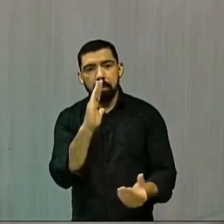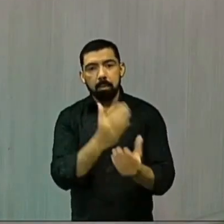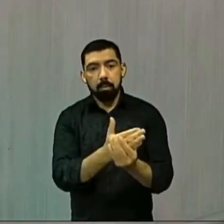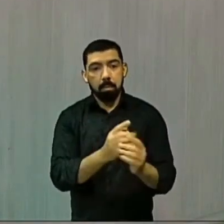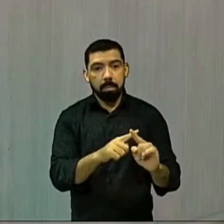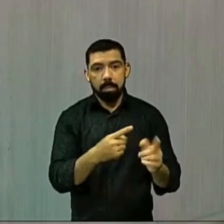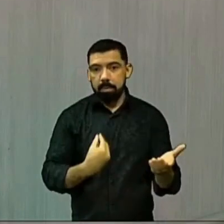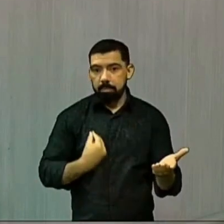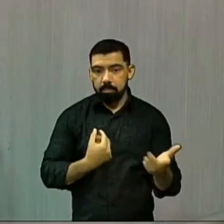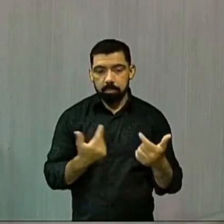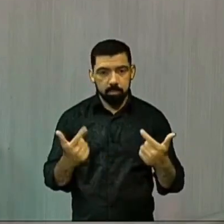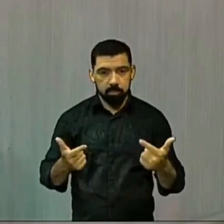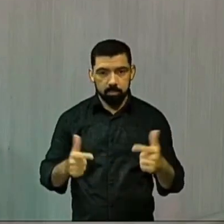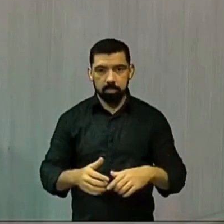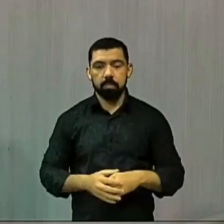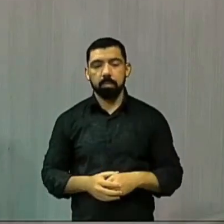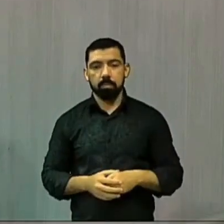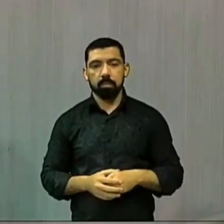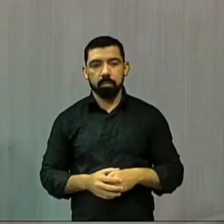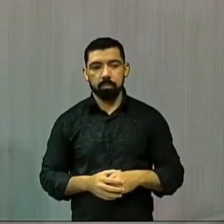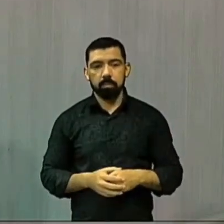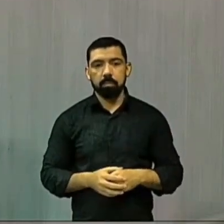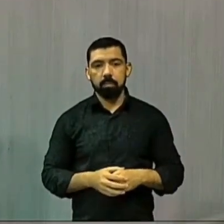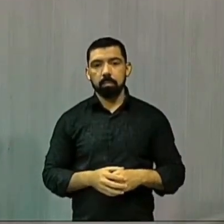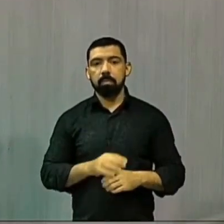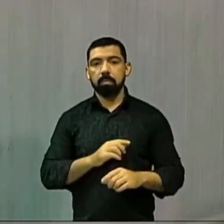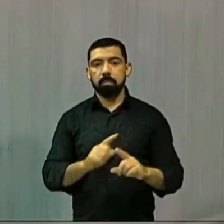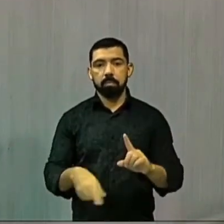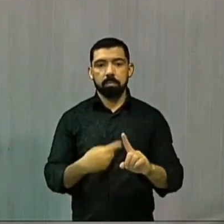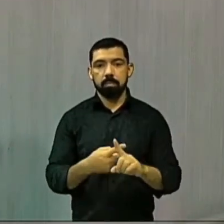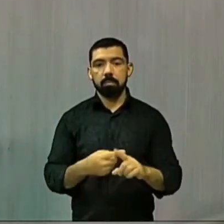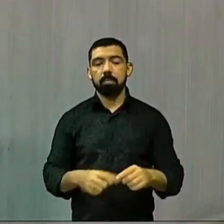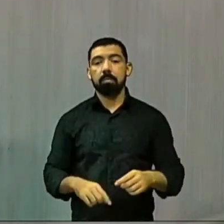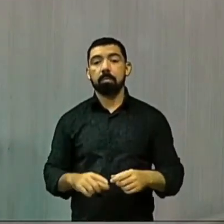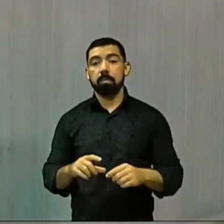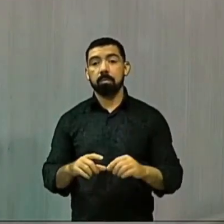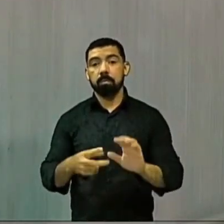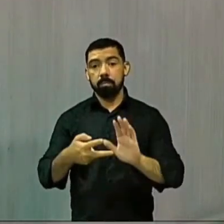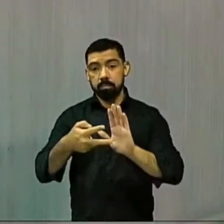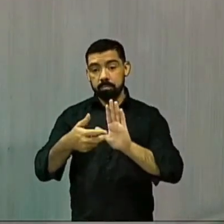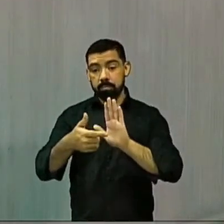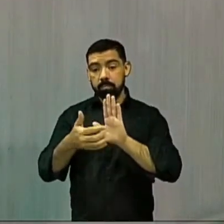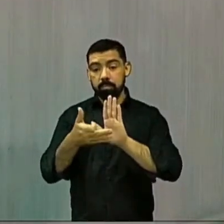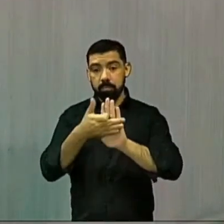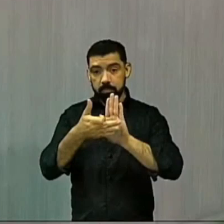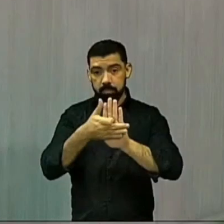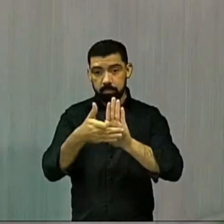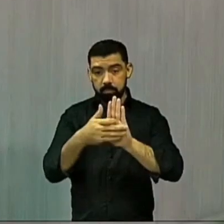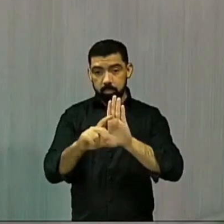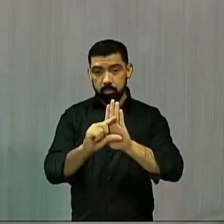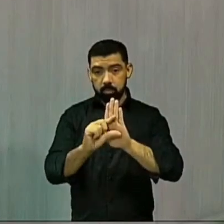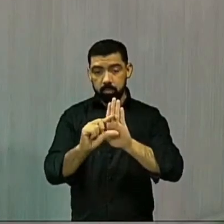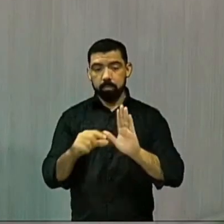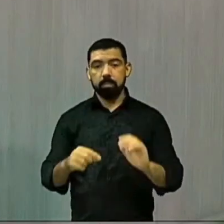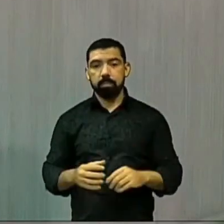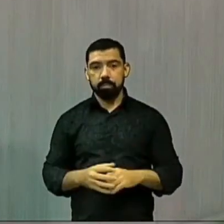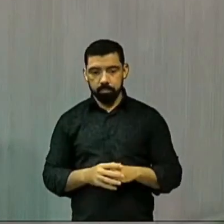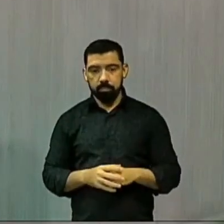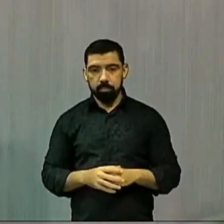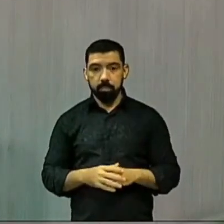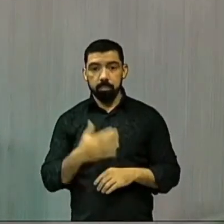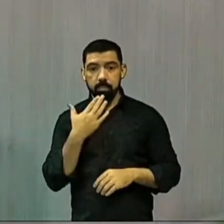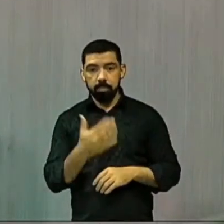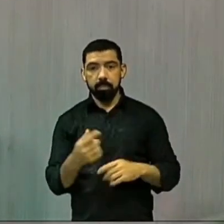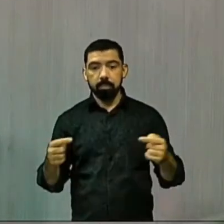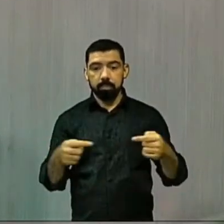que não existe? E aí vou mais além, parágrafo único. A decisão de avocação deverá estar motivada em